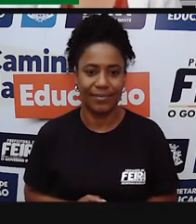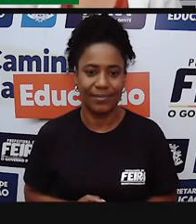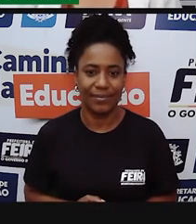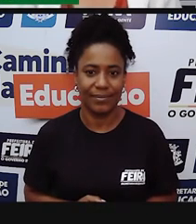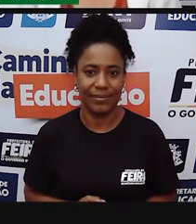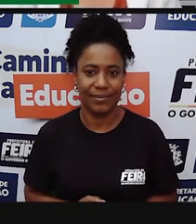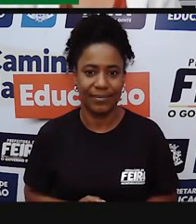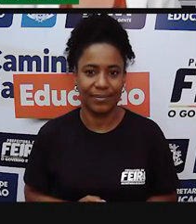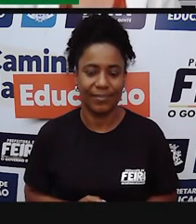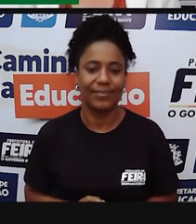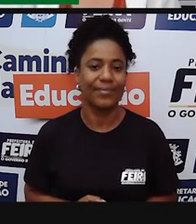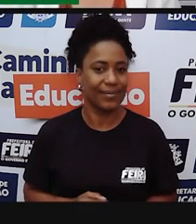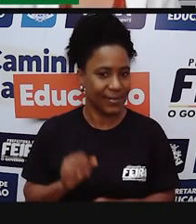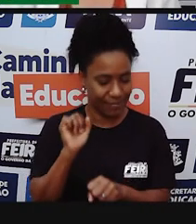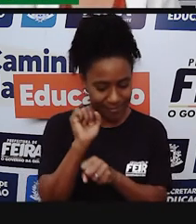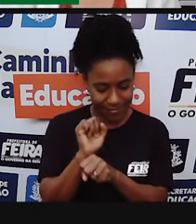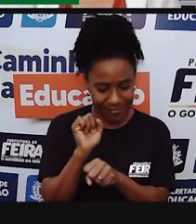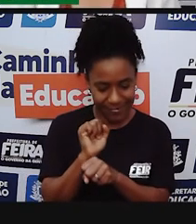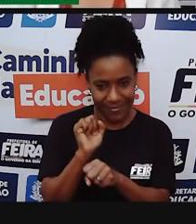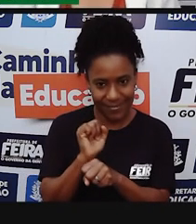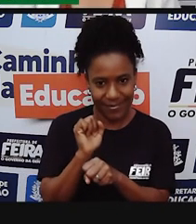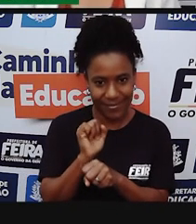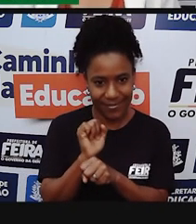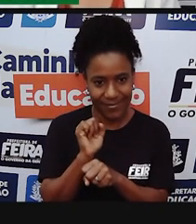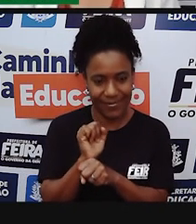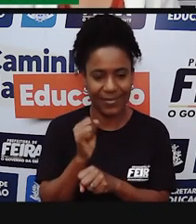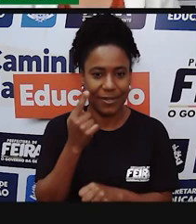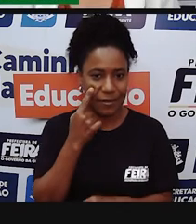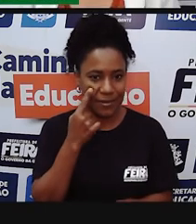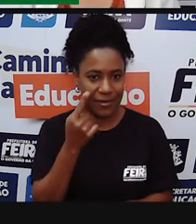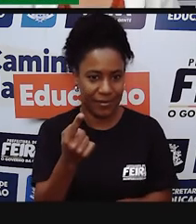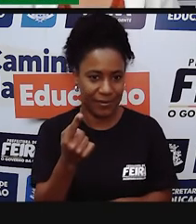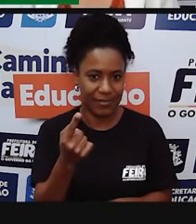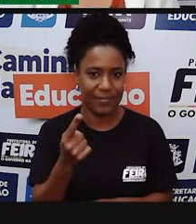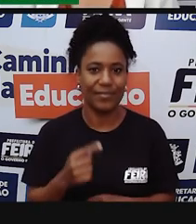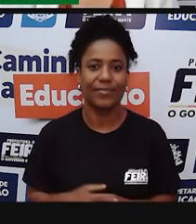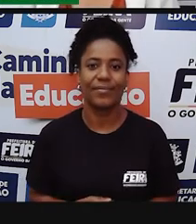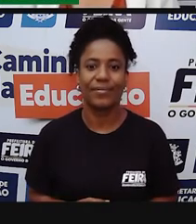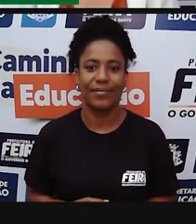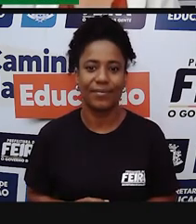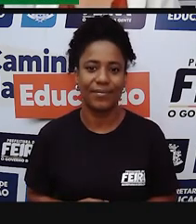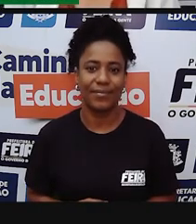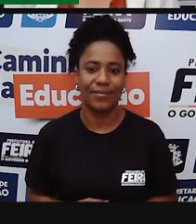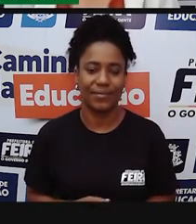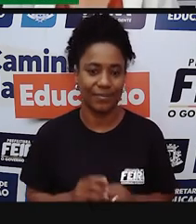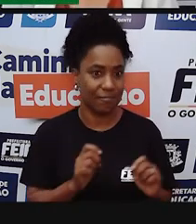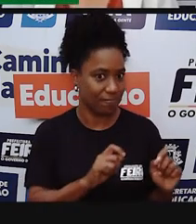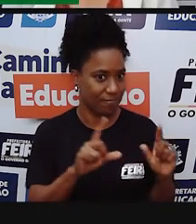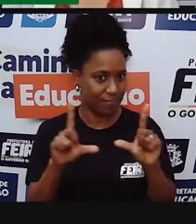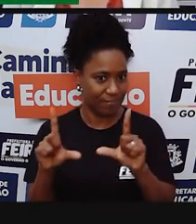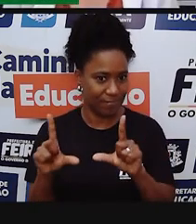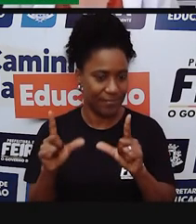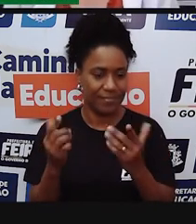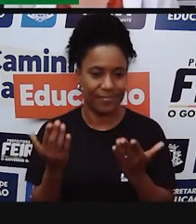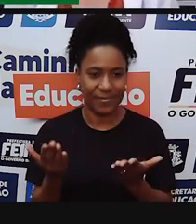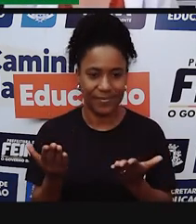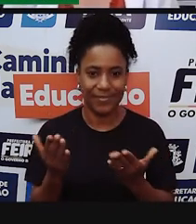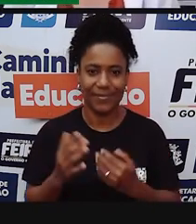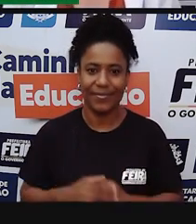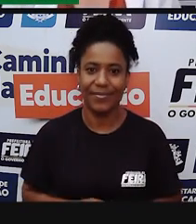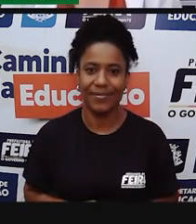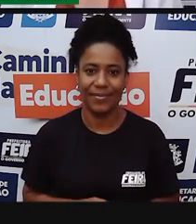Deus chamou Netflix só um minutinho por favor vou continuar aqui esperando os slides para vocês